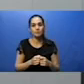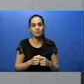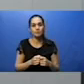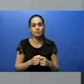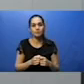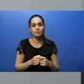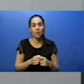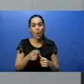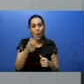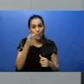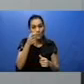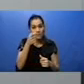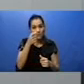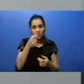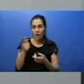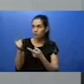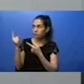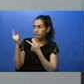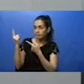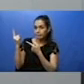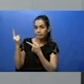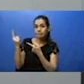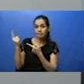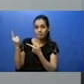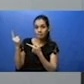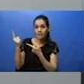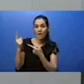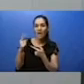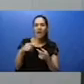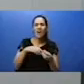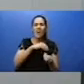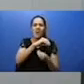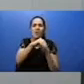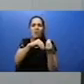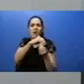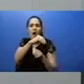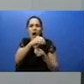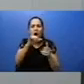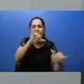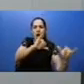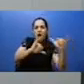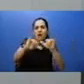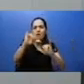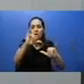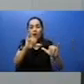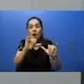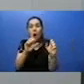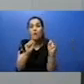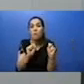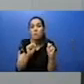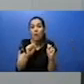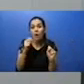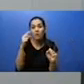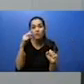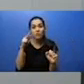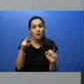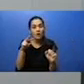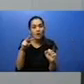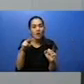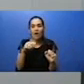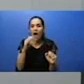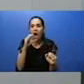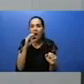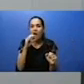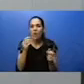Ao observar esses fenômenos químicos que ocorrem à nossa volta, nós podemos notar que eles não ocorrem com a mesma